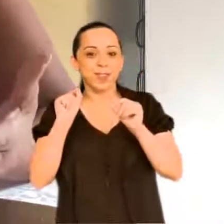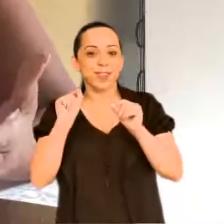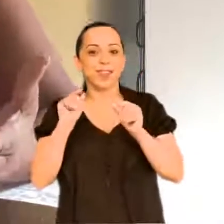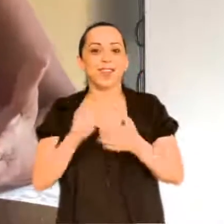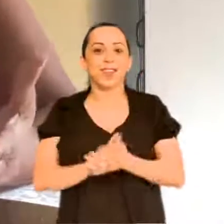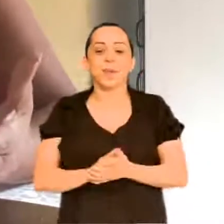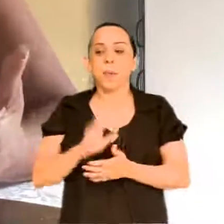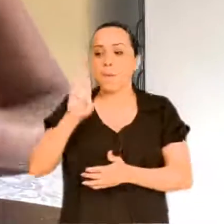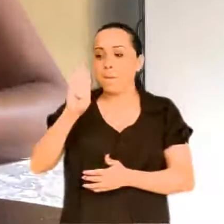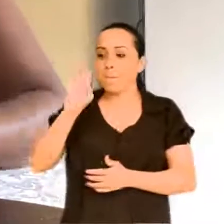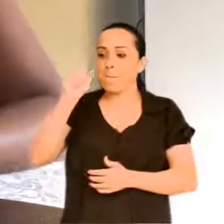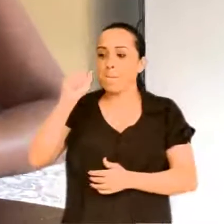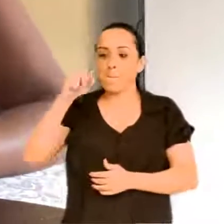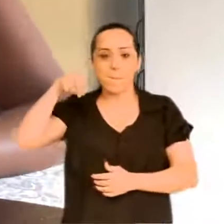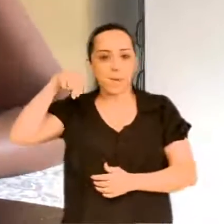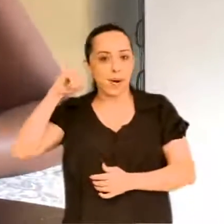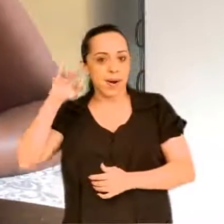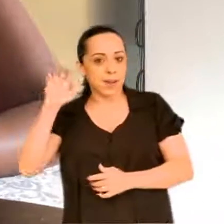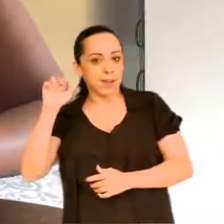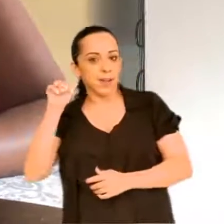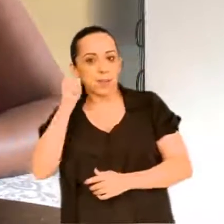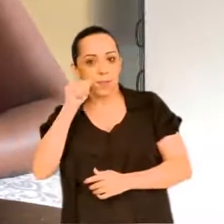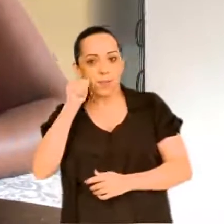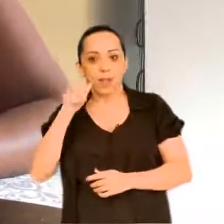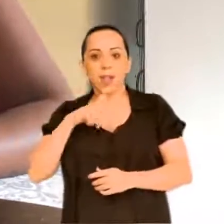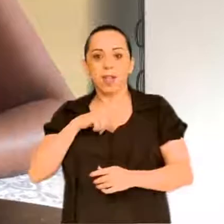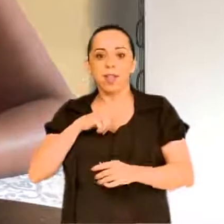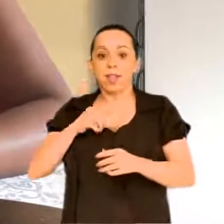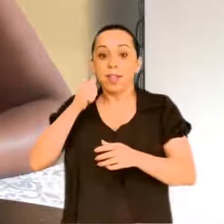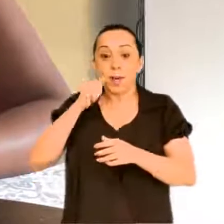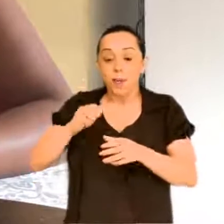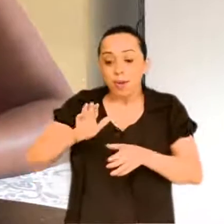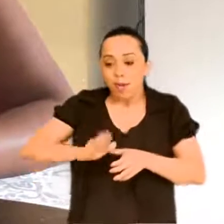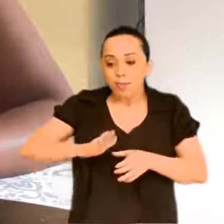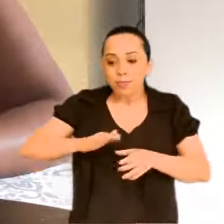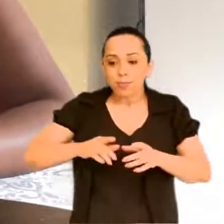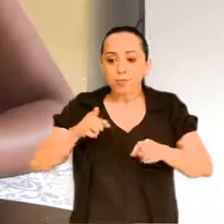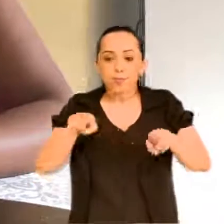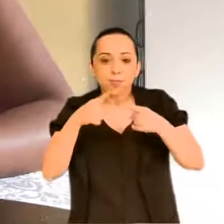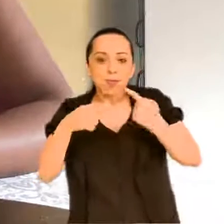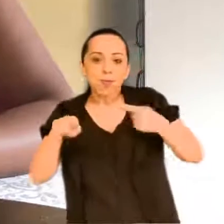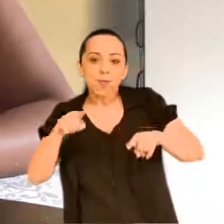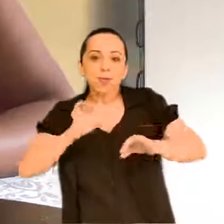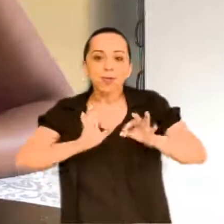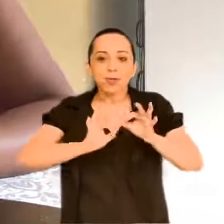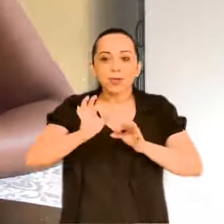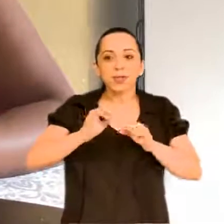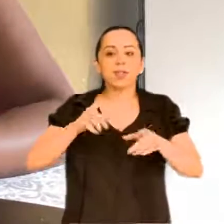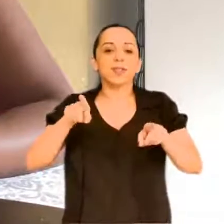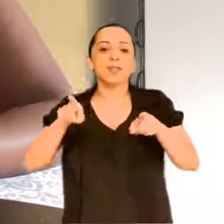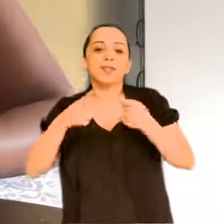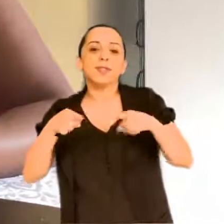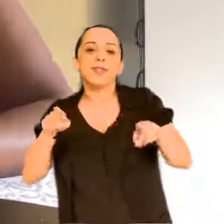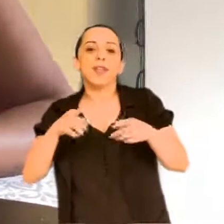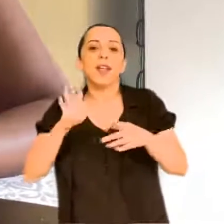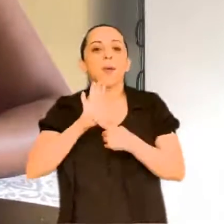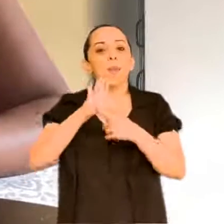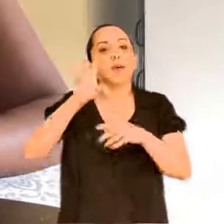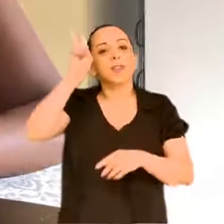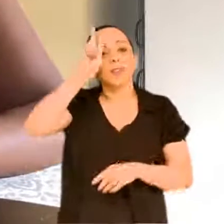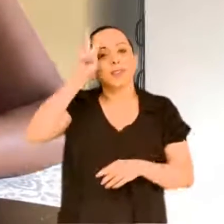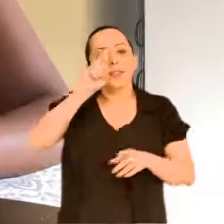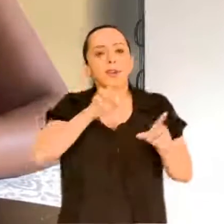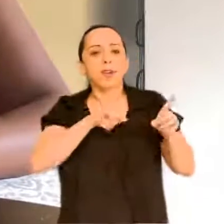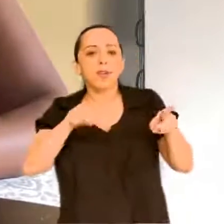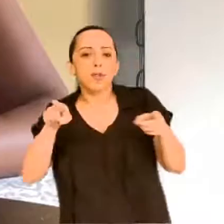as mulheres trazem... O BAC Mulher, que é um grupo maravilhoso de mulheres percussionistas, elas